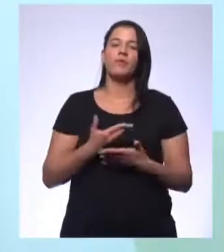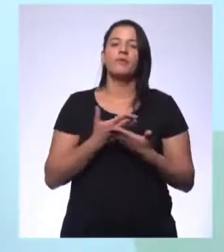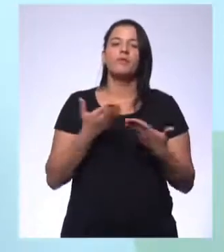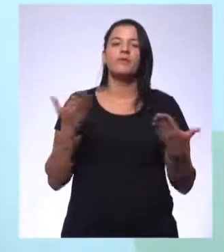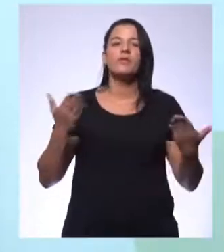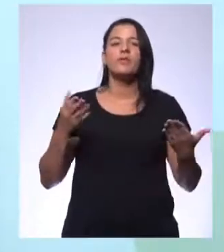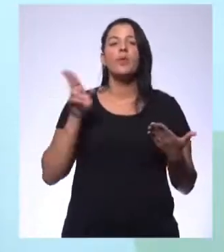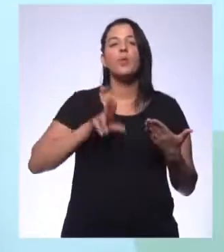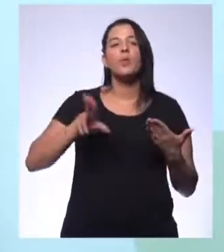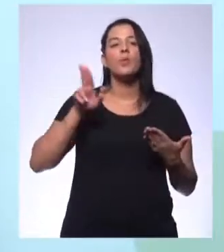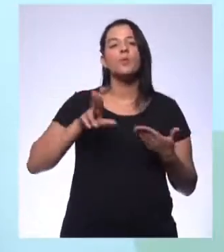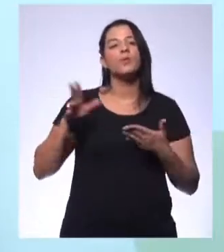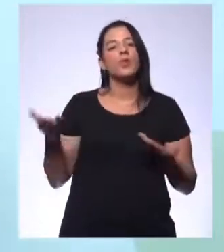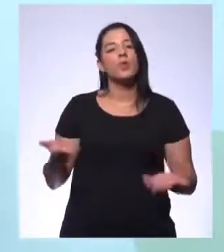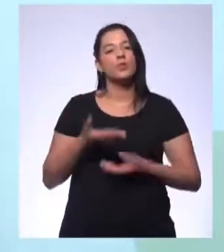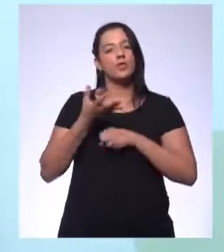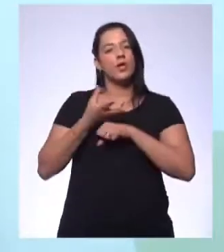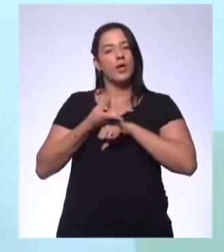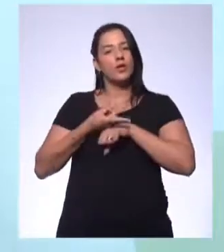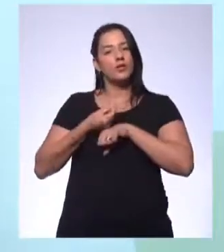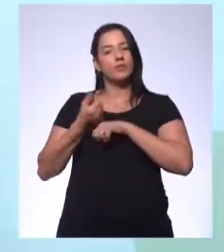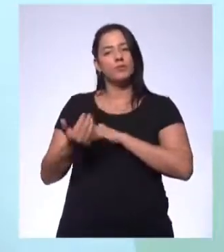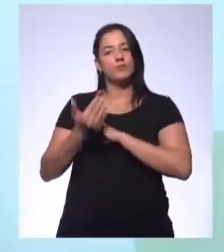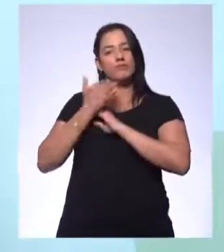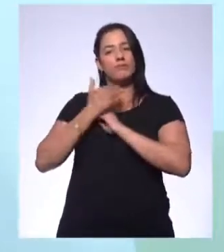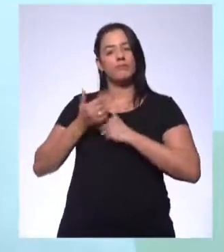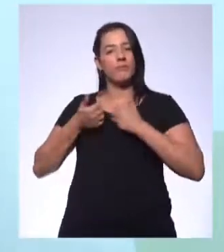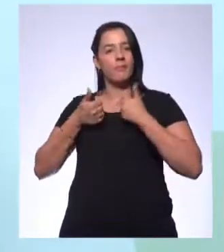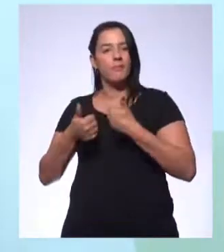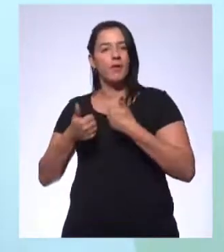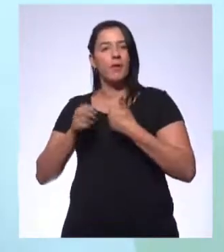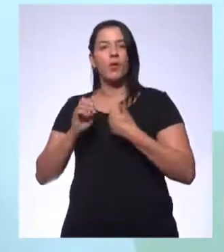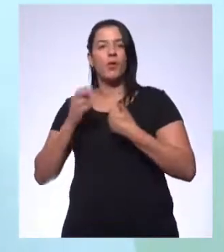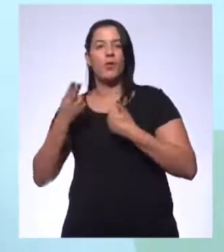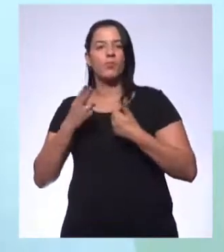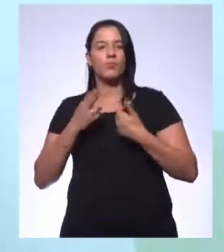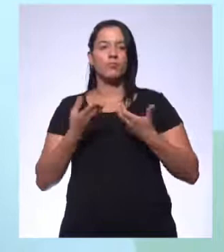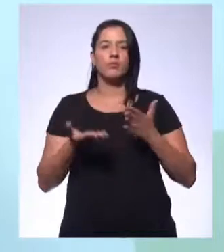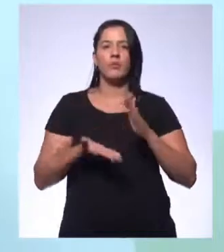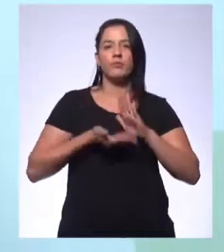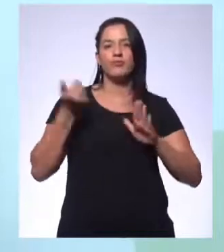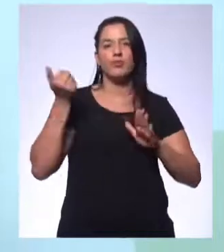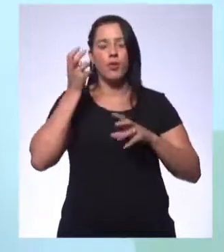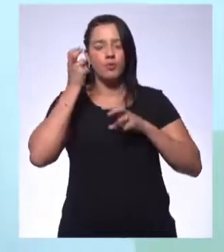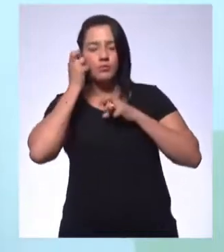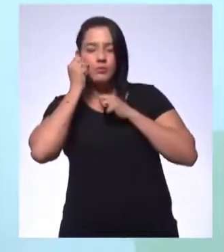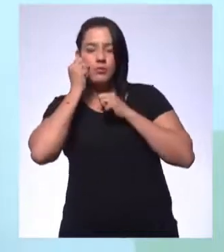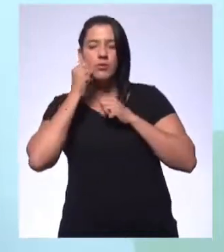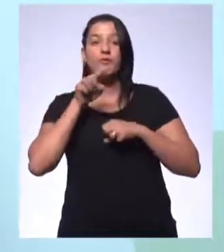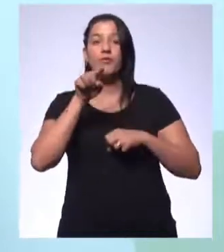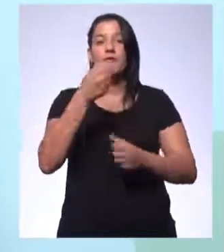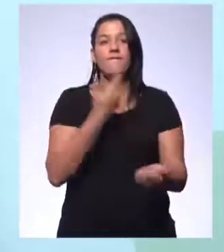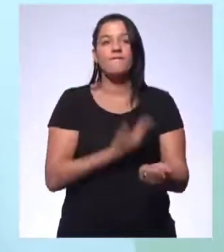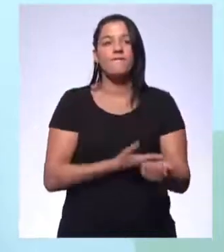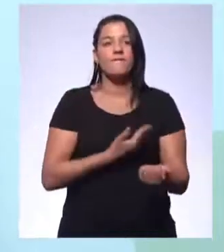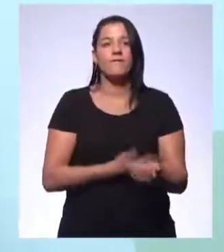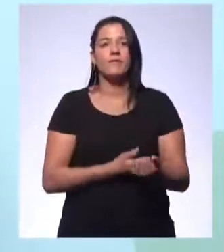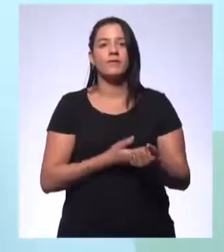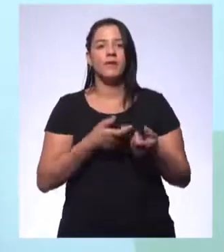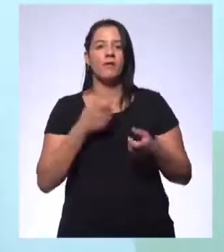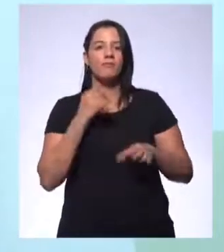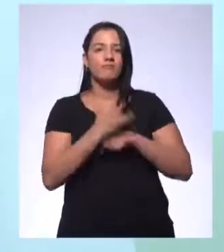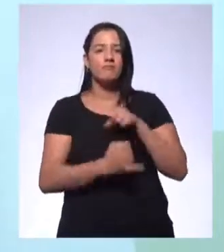a gente usa a arte realmente para nos fazer bem ou para tirar o nosso sono. Vamos falar de filme aqui, o quanto você está viciado, o quanto você está